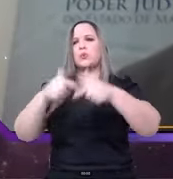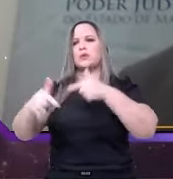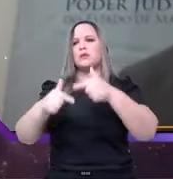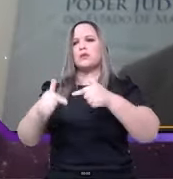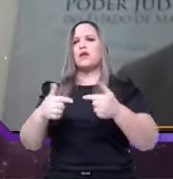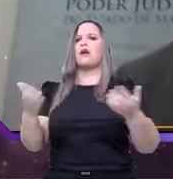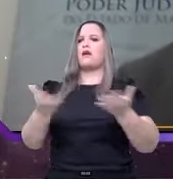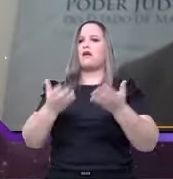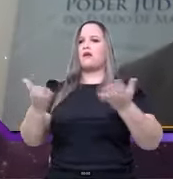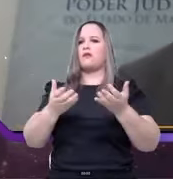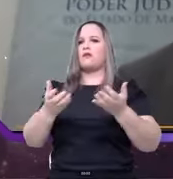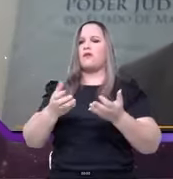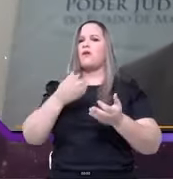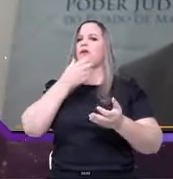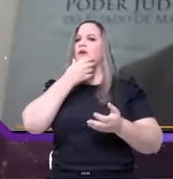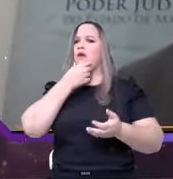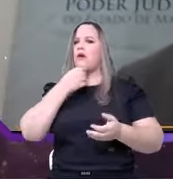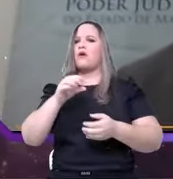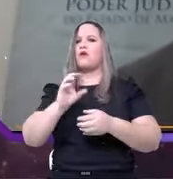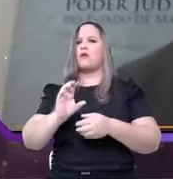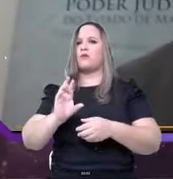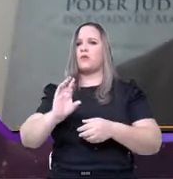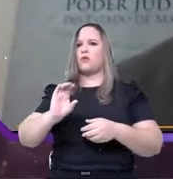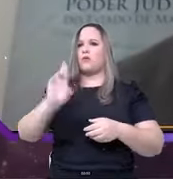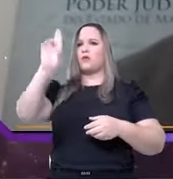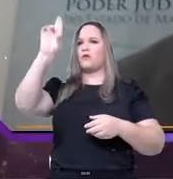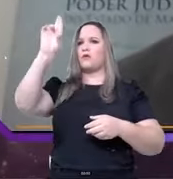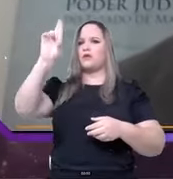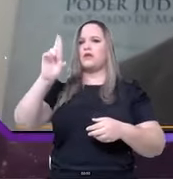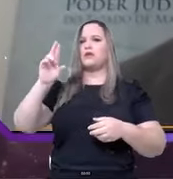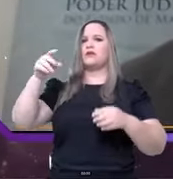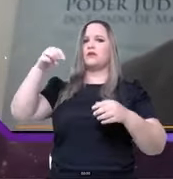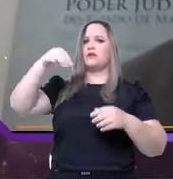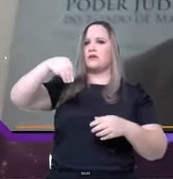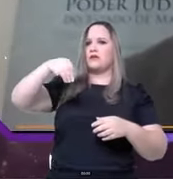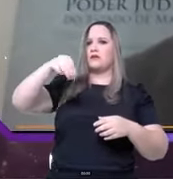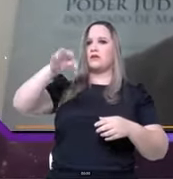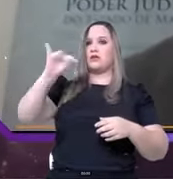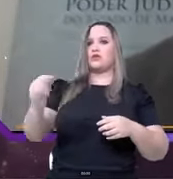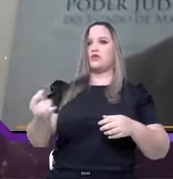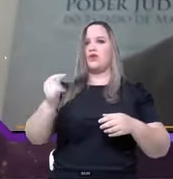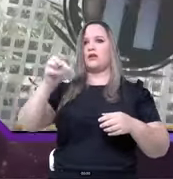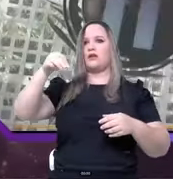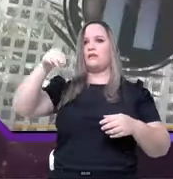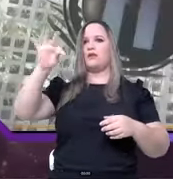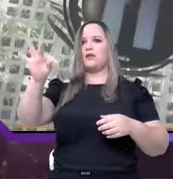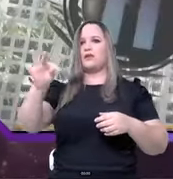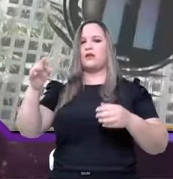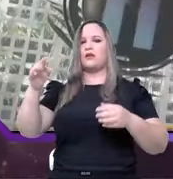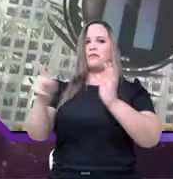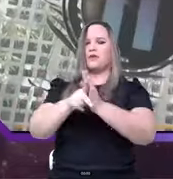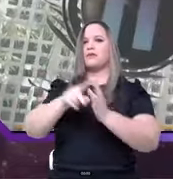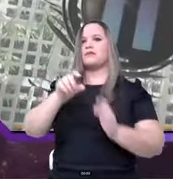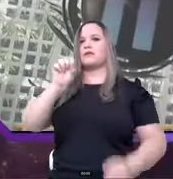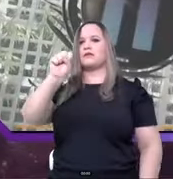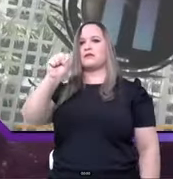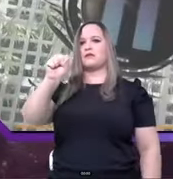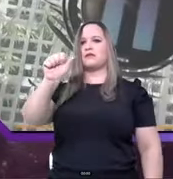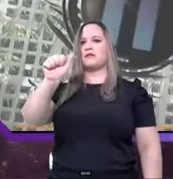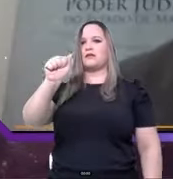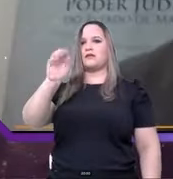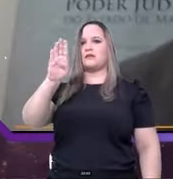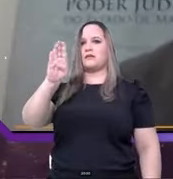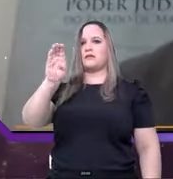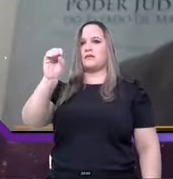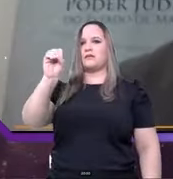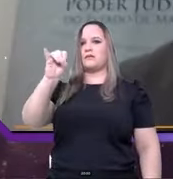coordenador do Núcleo de Inovação do TJMT e anfitrião deste evento, professor por Luiz Saboia.